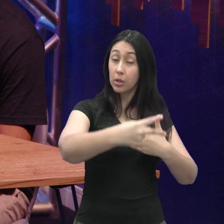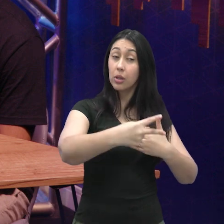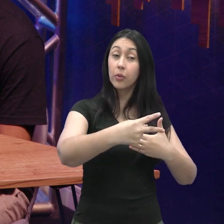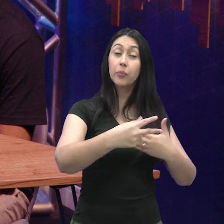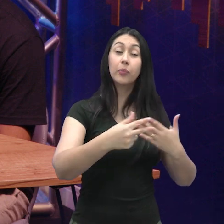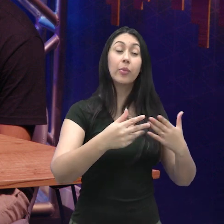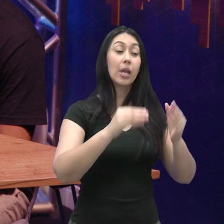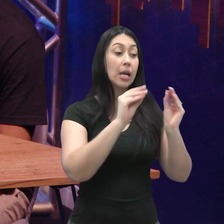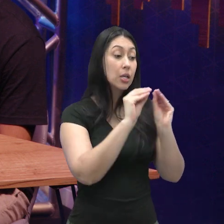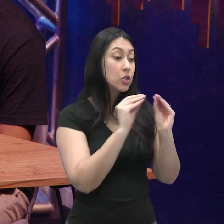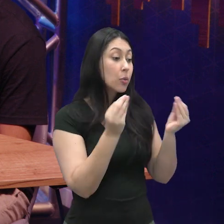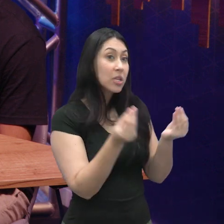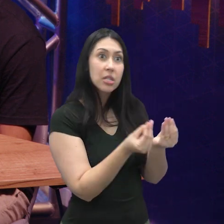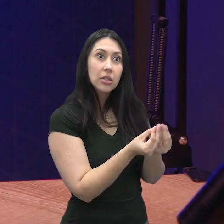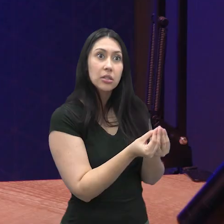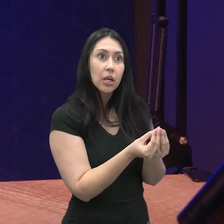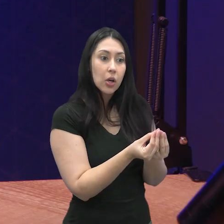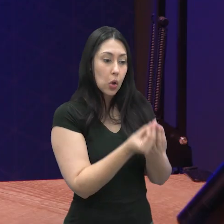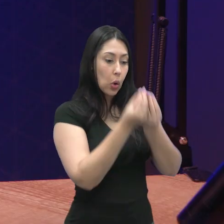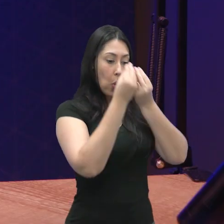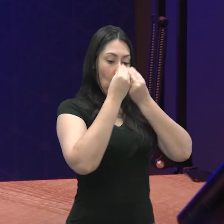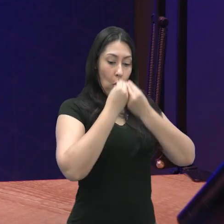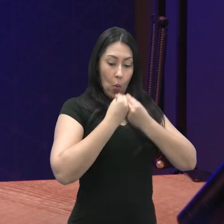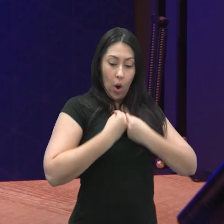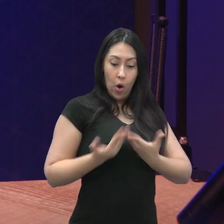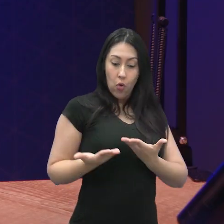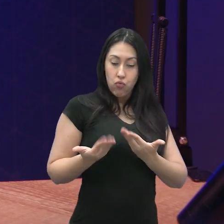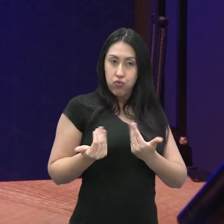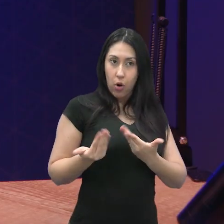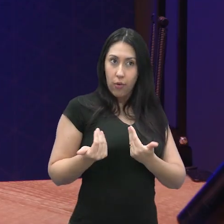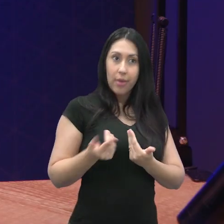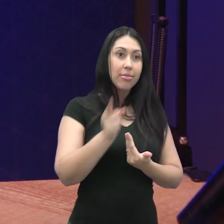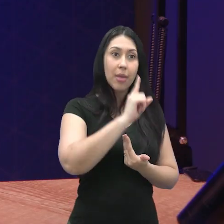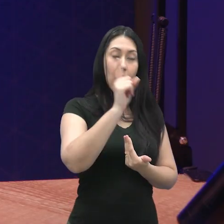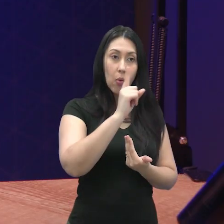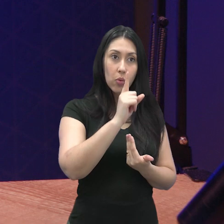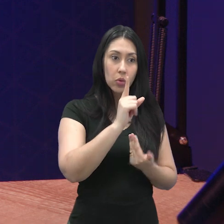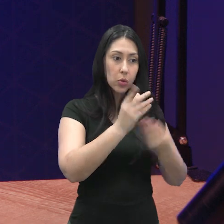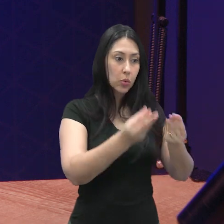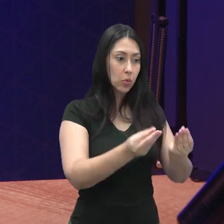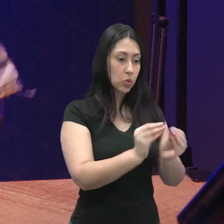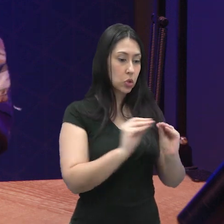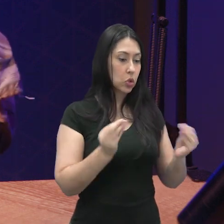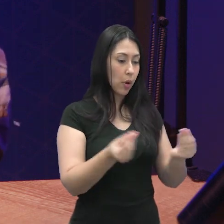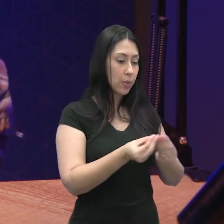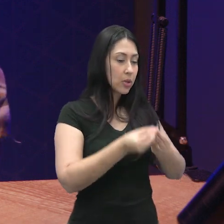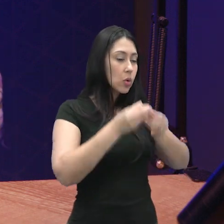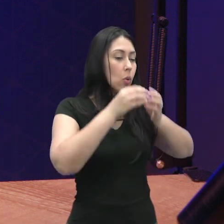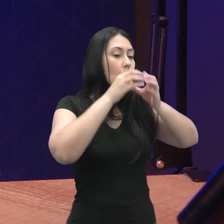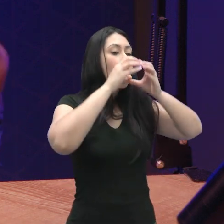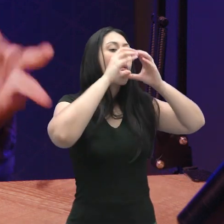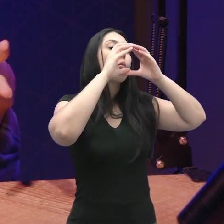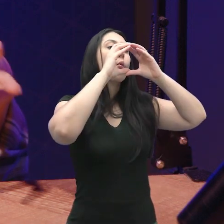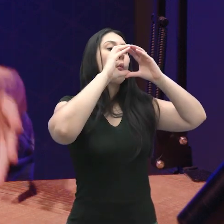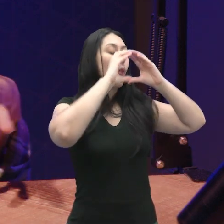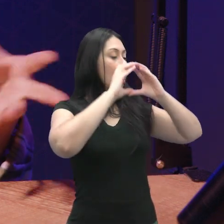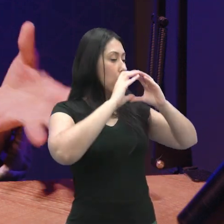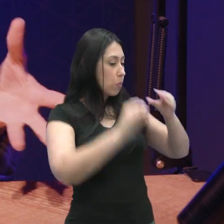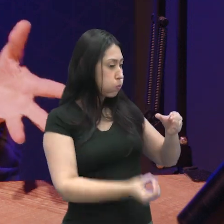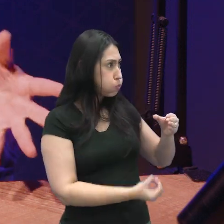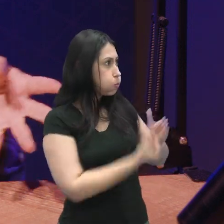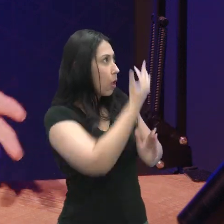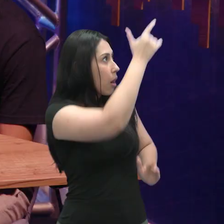verdade a substância ela não rejuvenesce a pessoa. Ela na verdade cria uma outra ela cria um outro eu